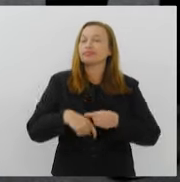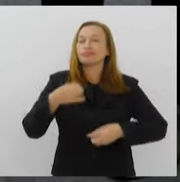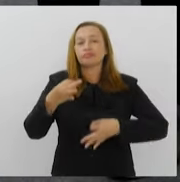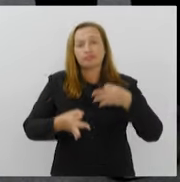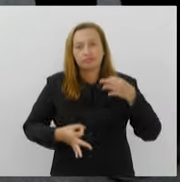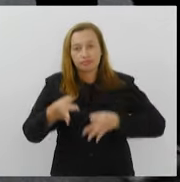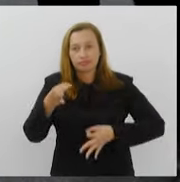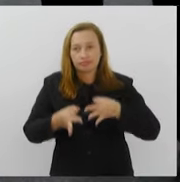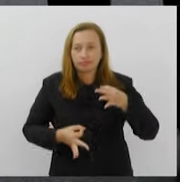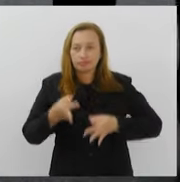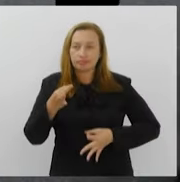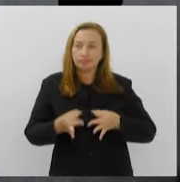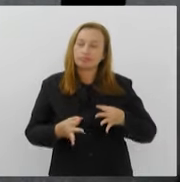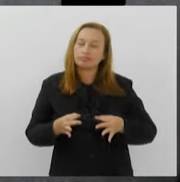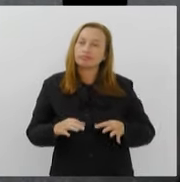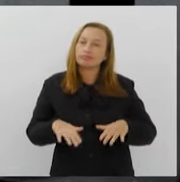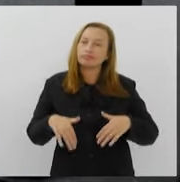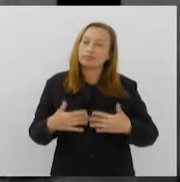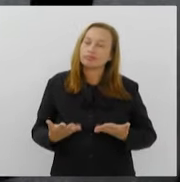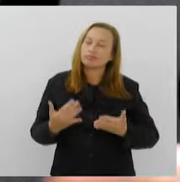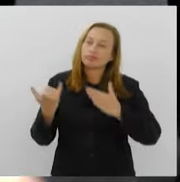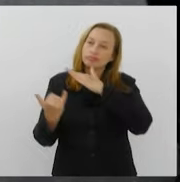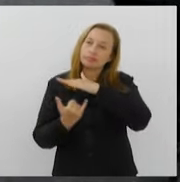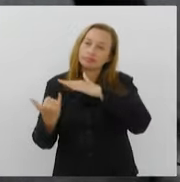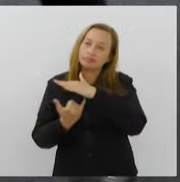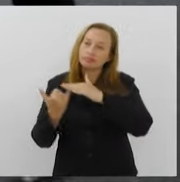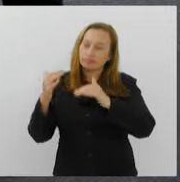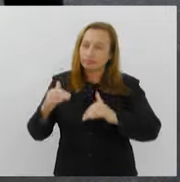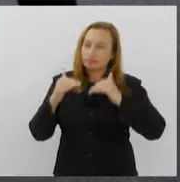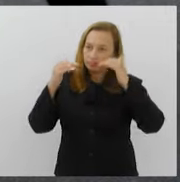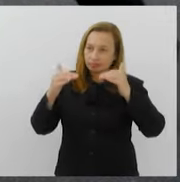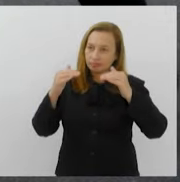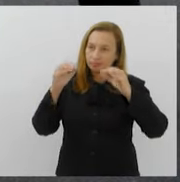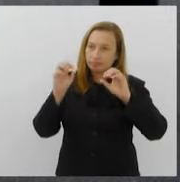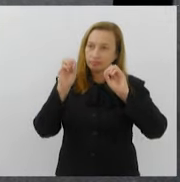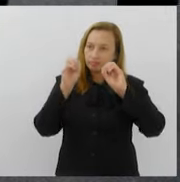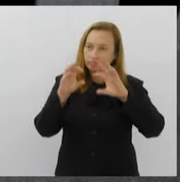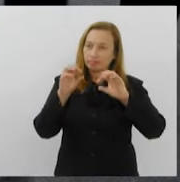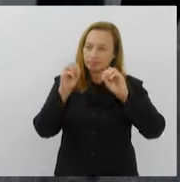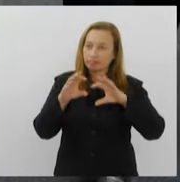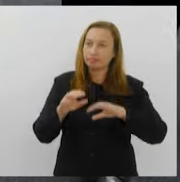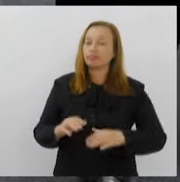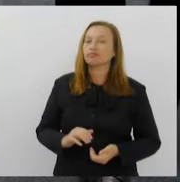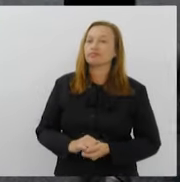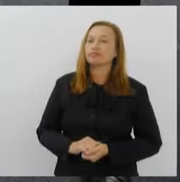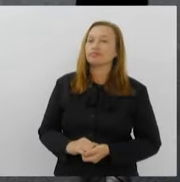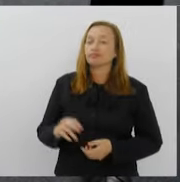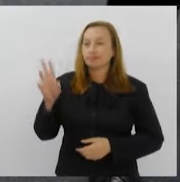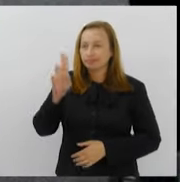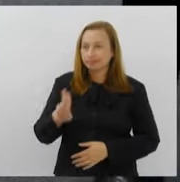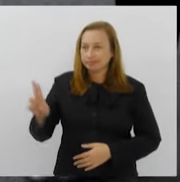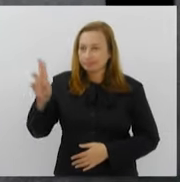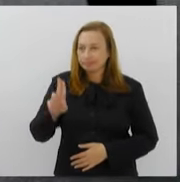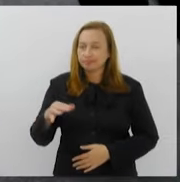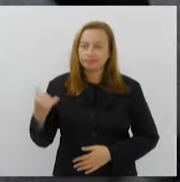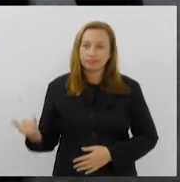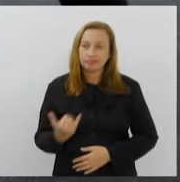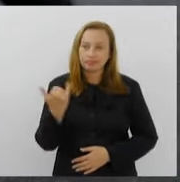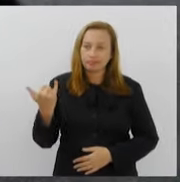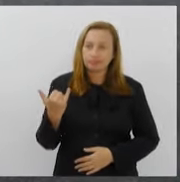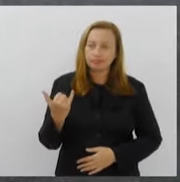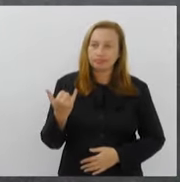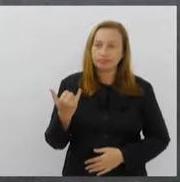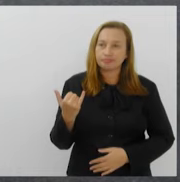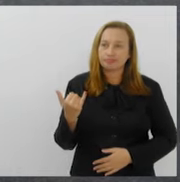justa, enfim. As instituições superiores, as nossas universidades, são salutares para a